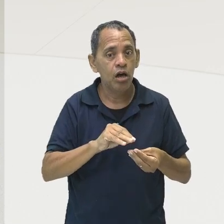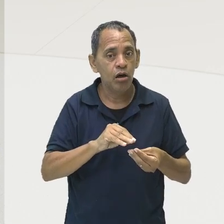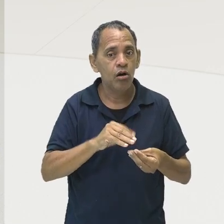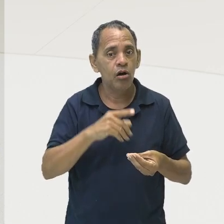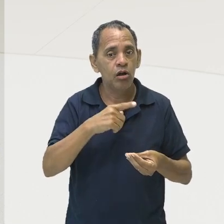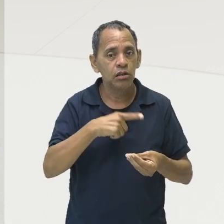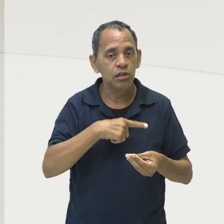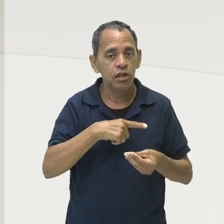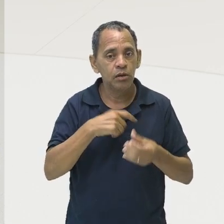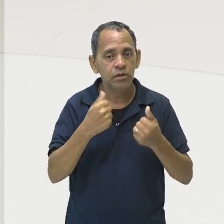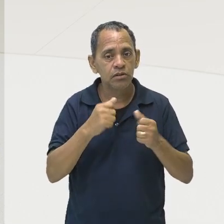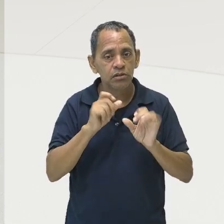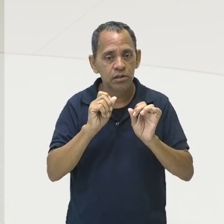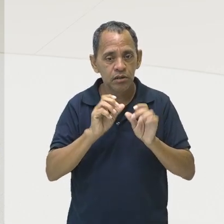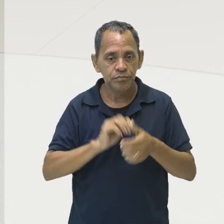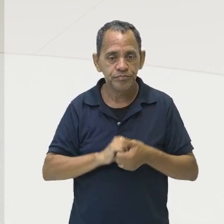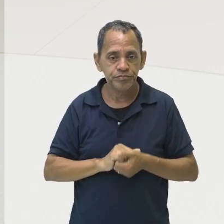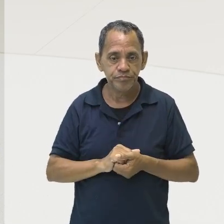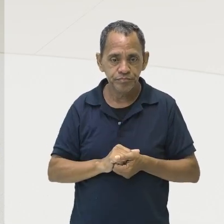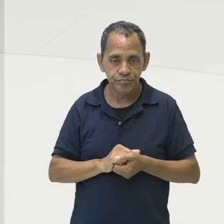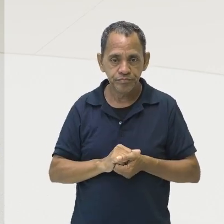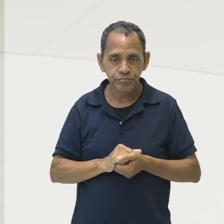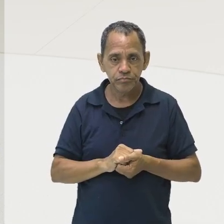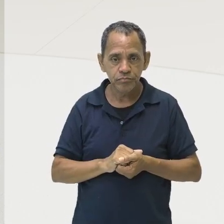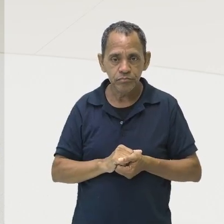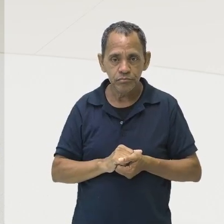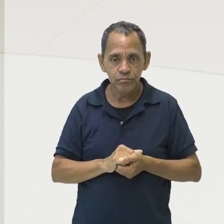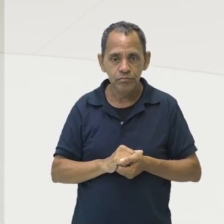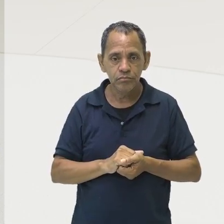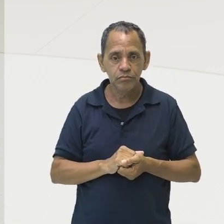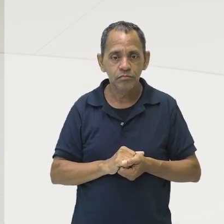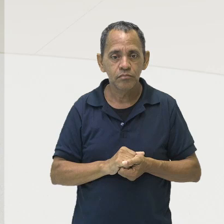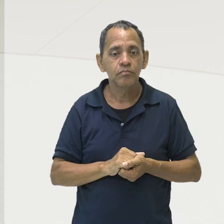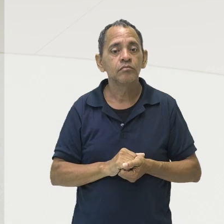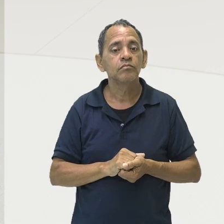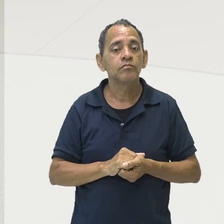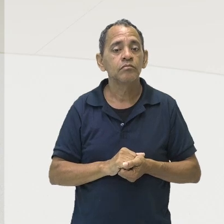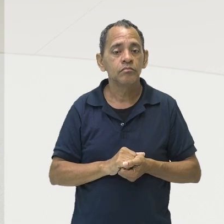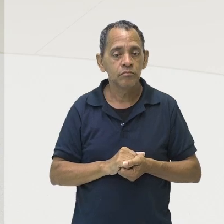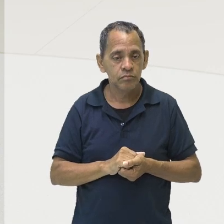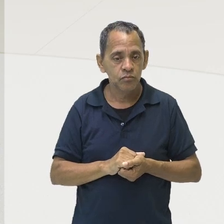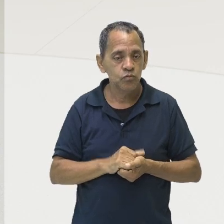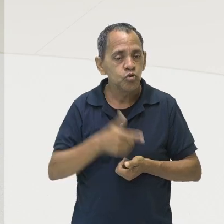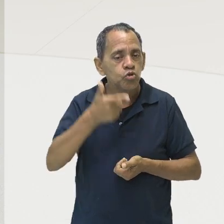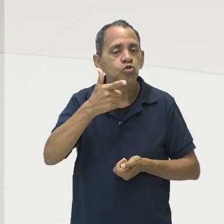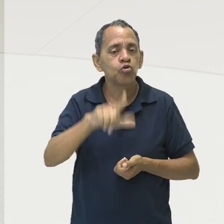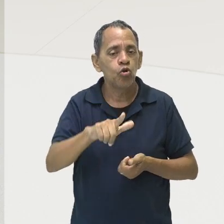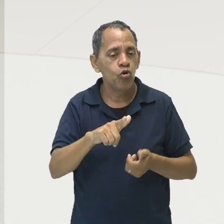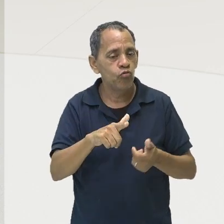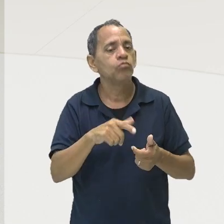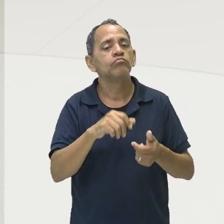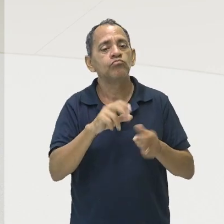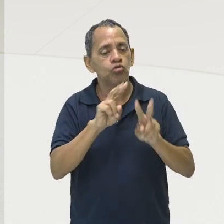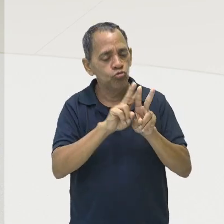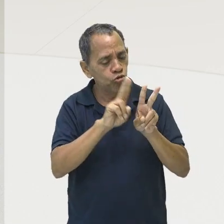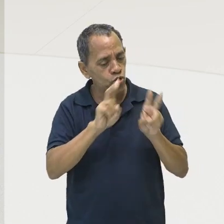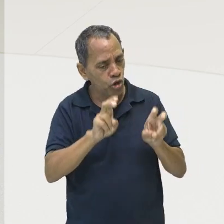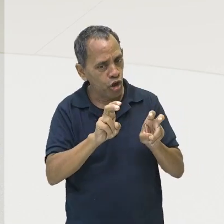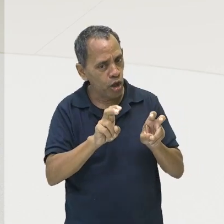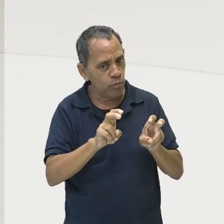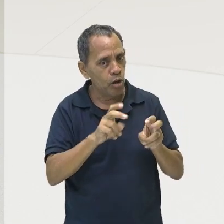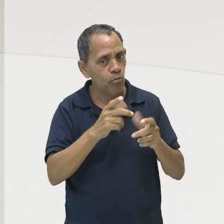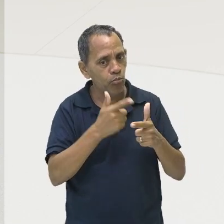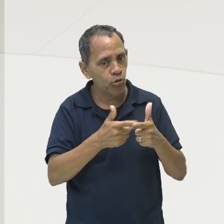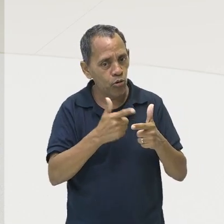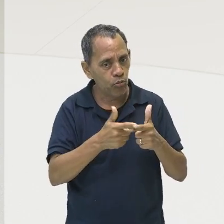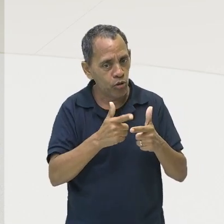já é um pouco velhinho, né? Não dá para ele baixar, porque o problema é na coluna. Mas nós temos a retomada do tema e do problema, a proposta